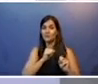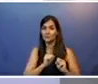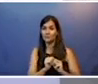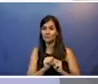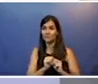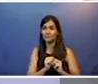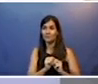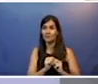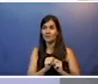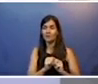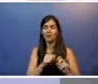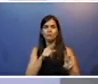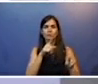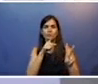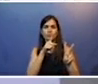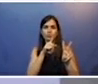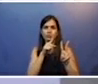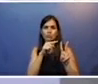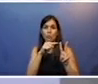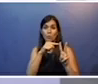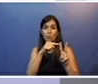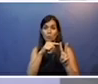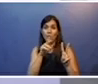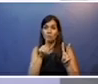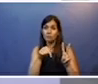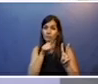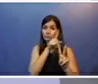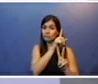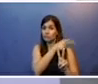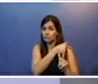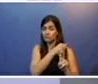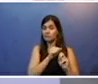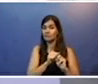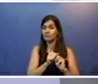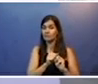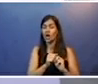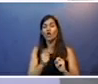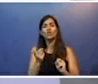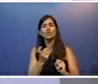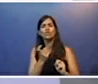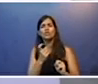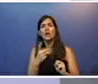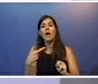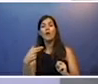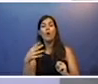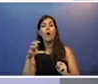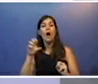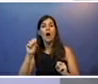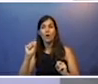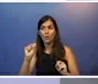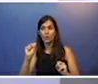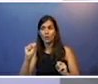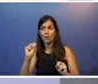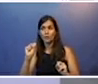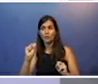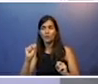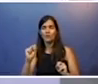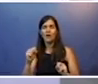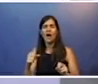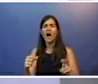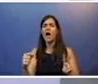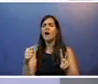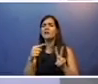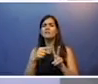Simplifico o 2 de fora com 2 de dentro, x é igual a 8. É 8 porque raiz quadrada de 64, eu me